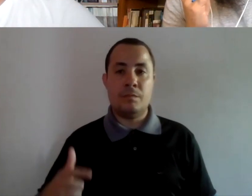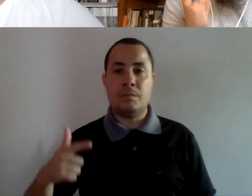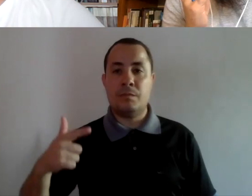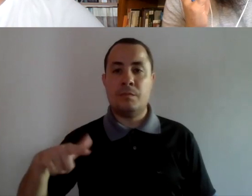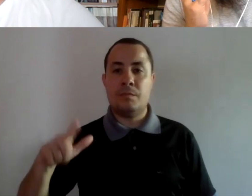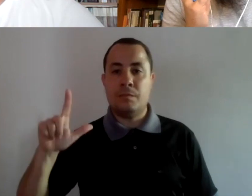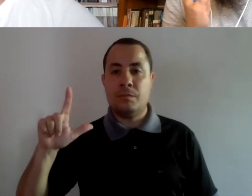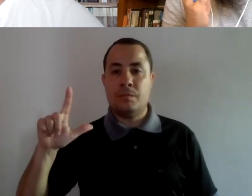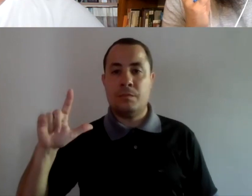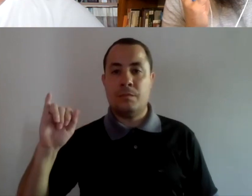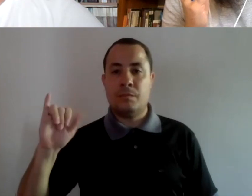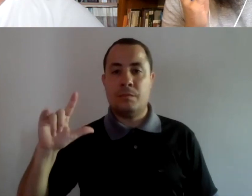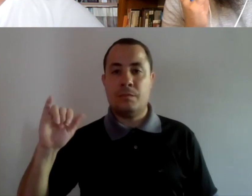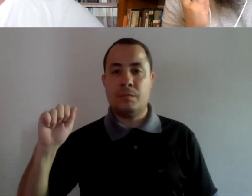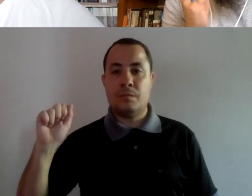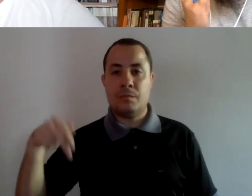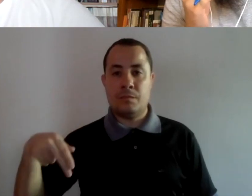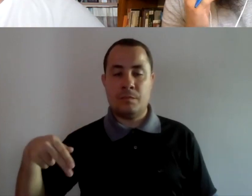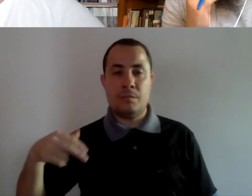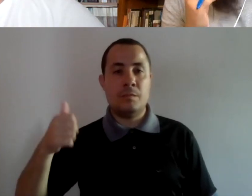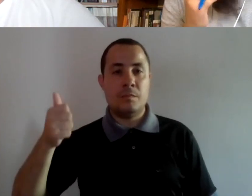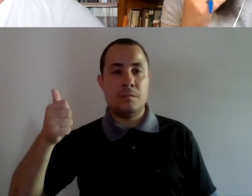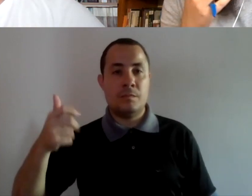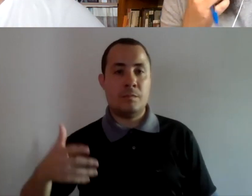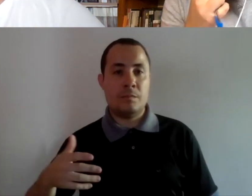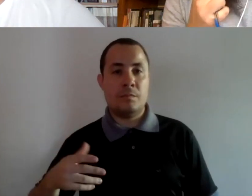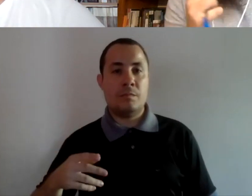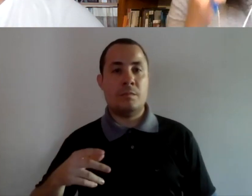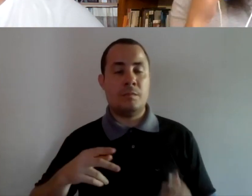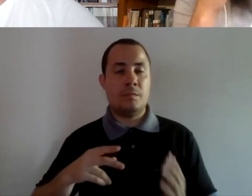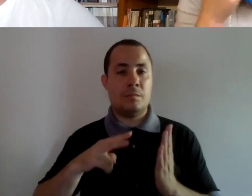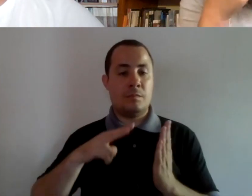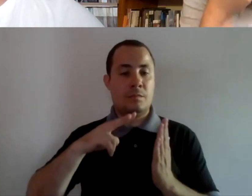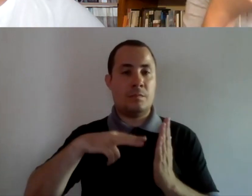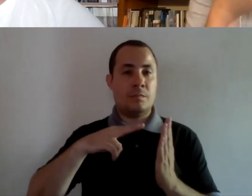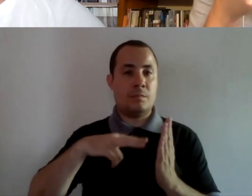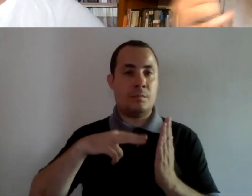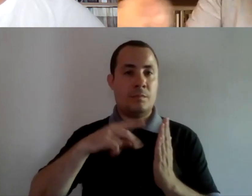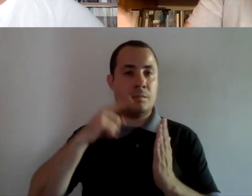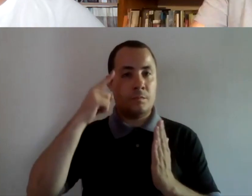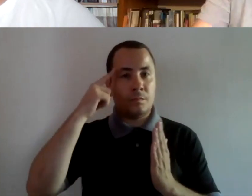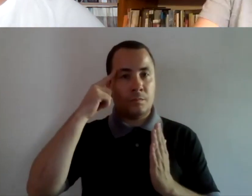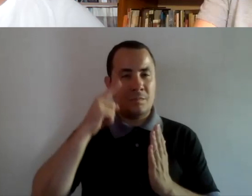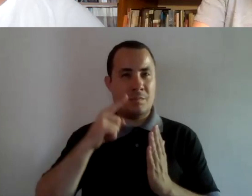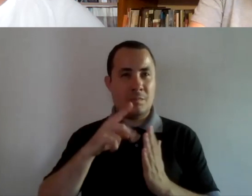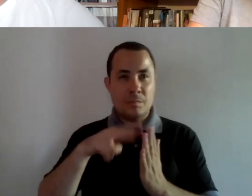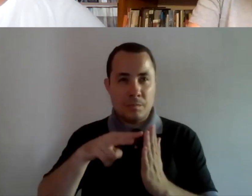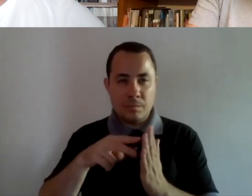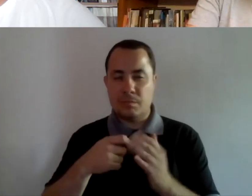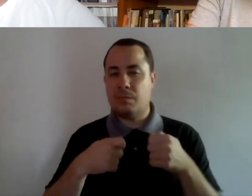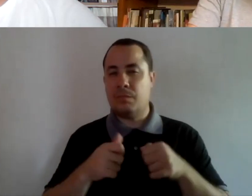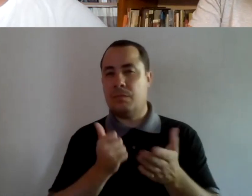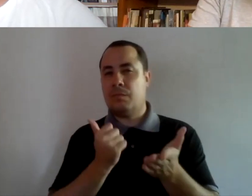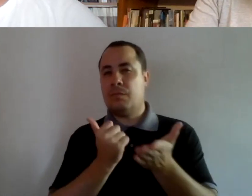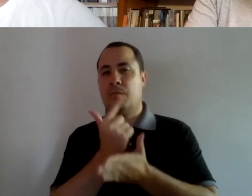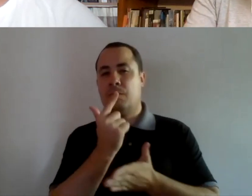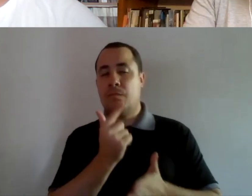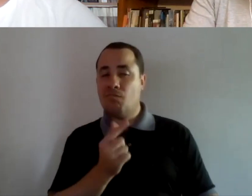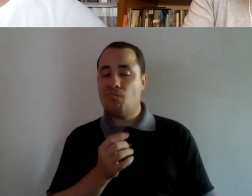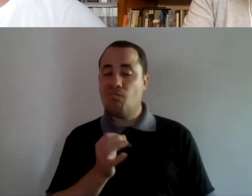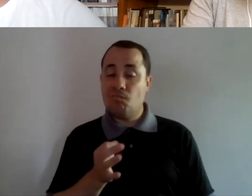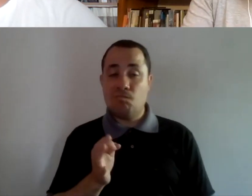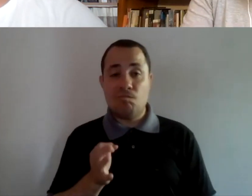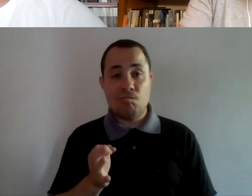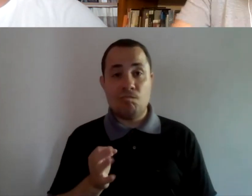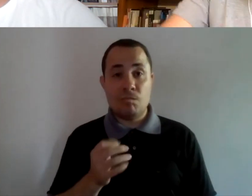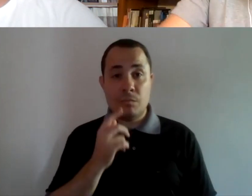que algo que também vai nesse sentido, né? O leitor ainda vincula a leitura à compra do livro. E eu acho que esse é o ponto, assim, também. Tá